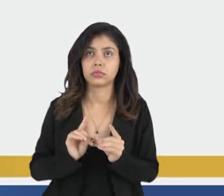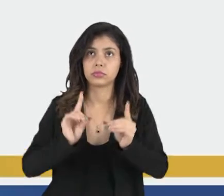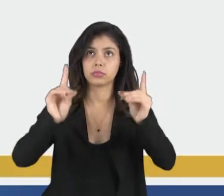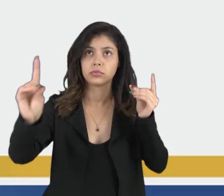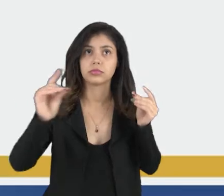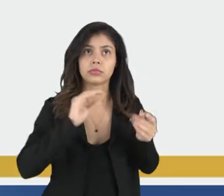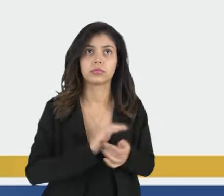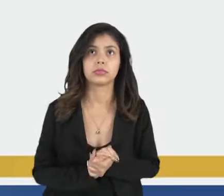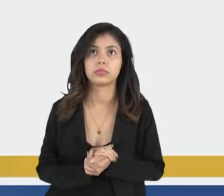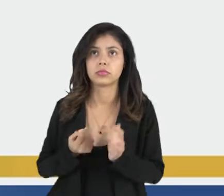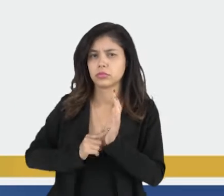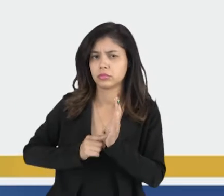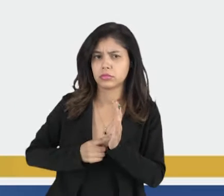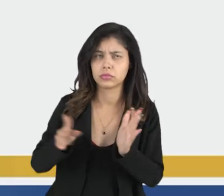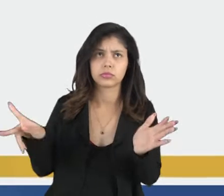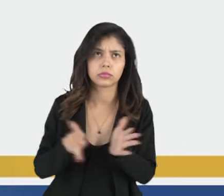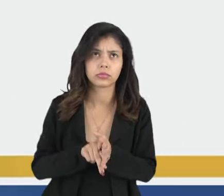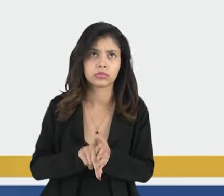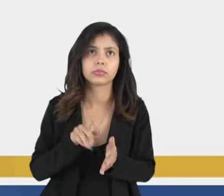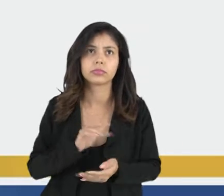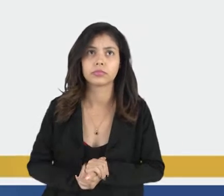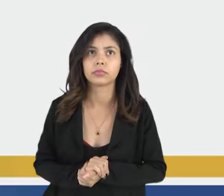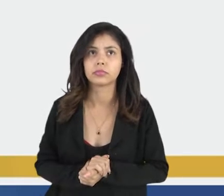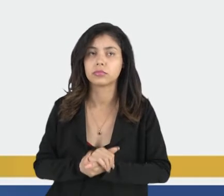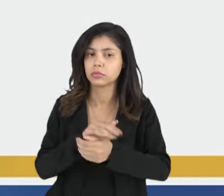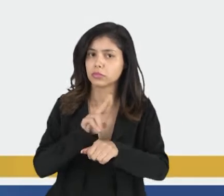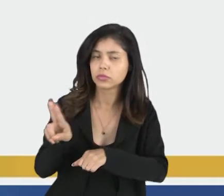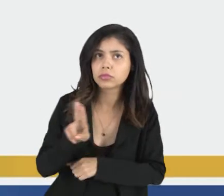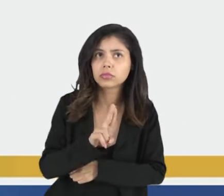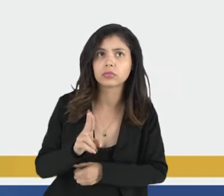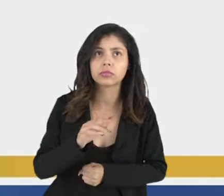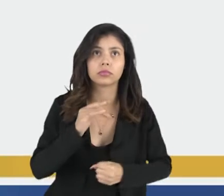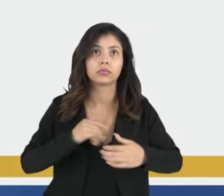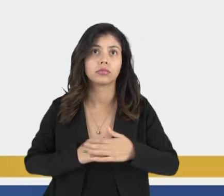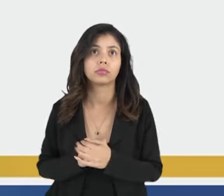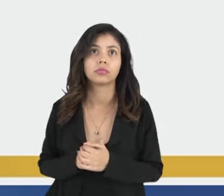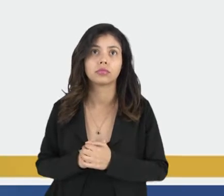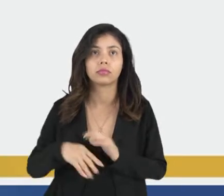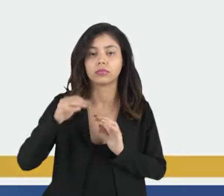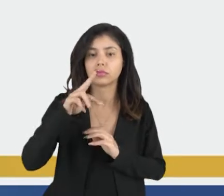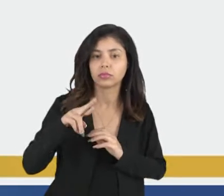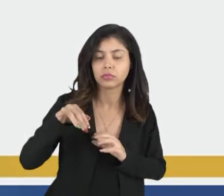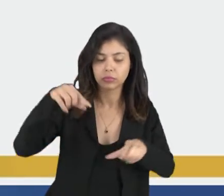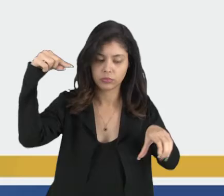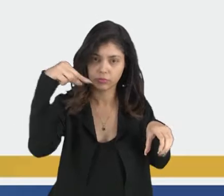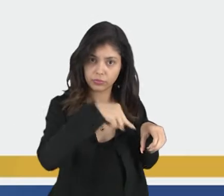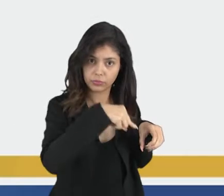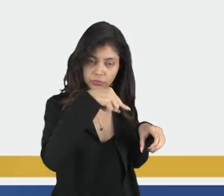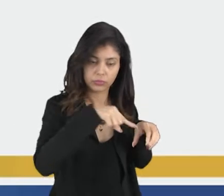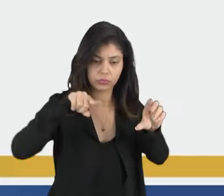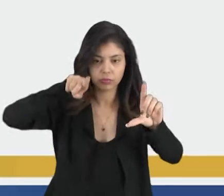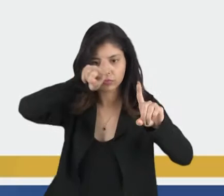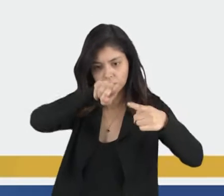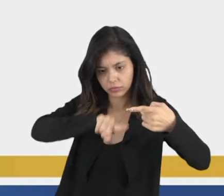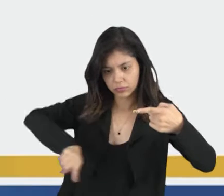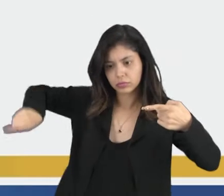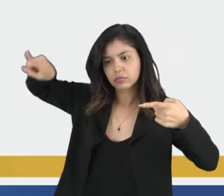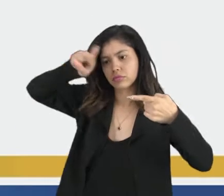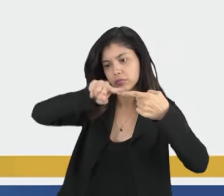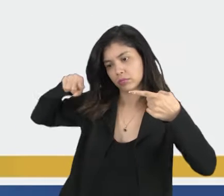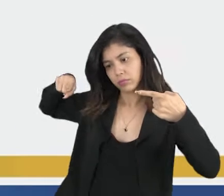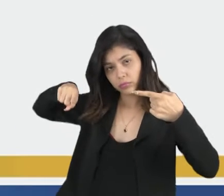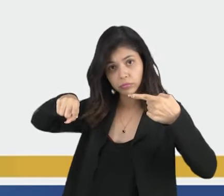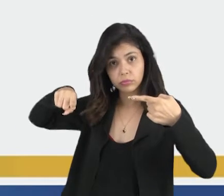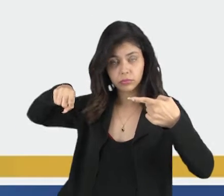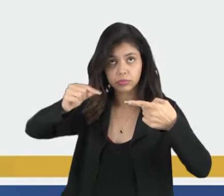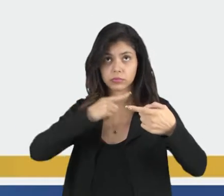equidistantes de um ponto fixo, chamado de centro da circunferência. Ou seja, é a